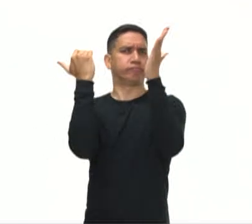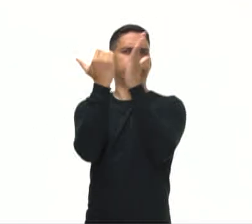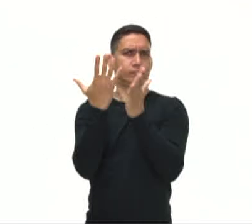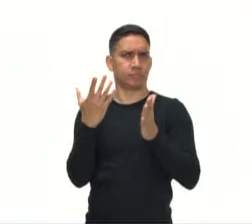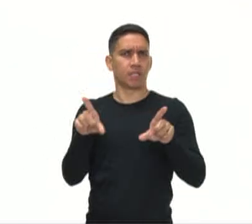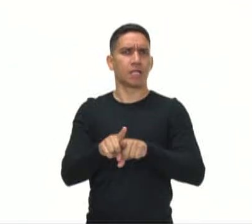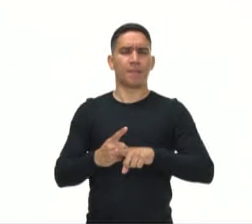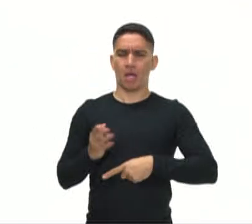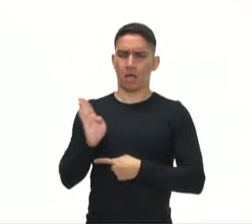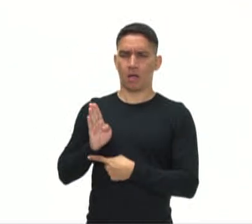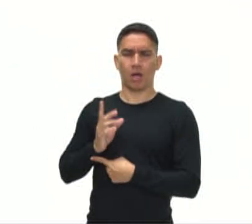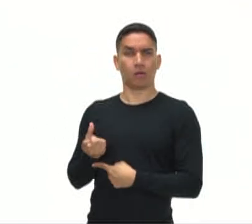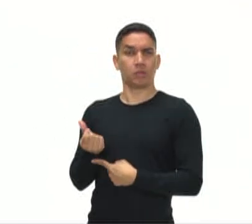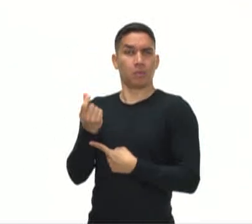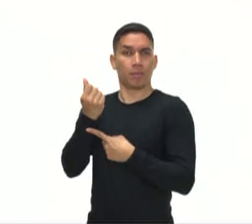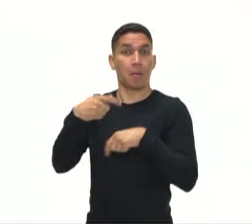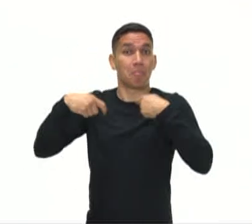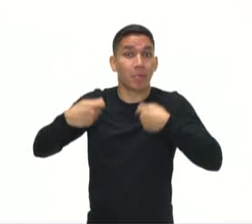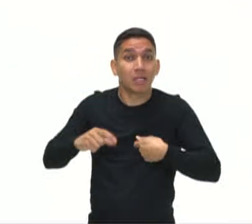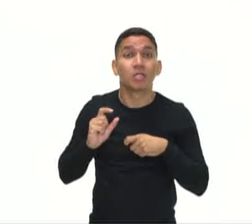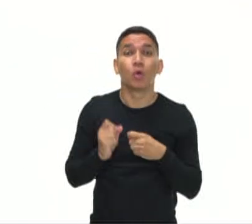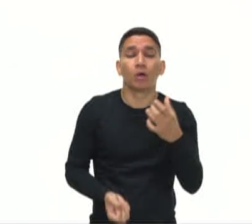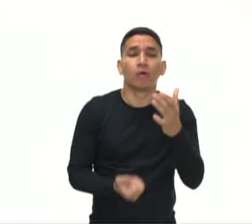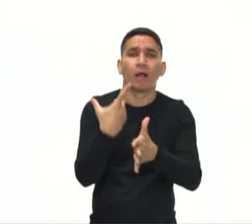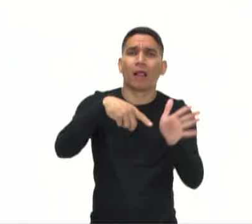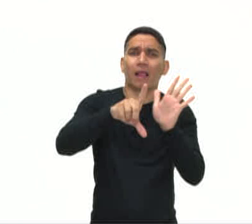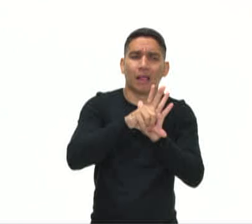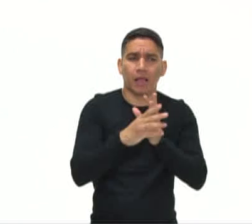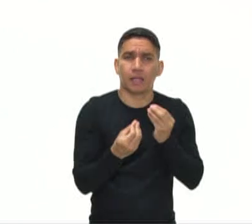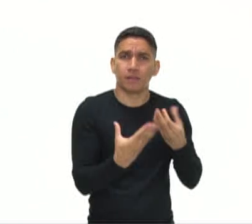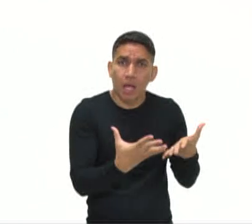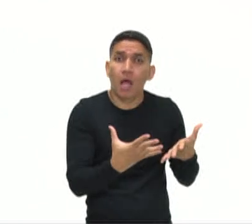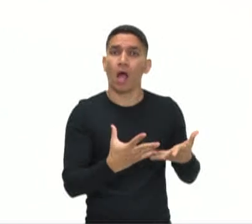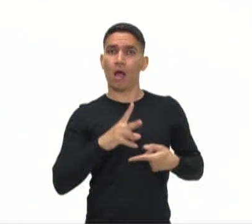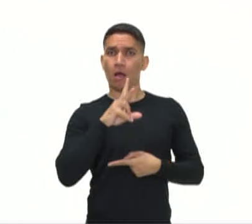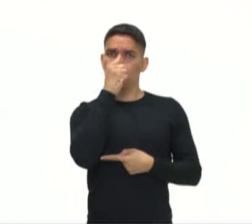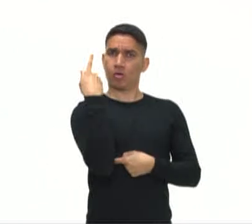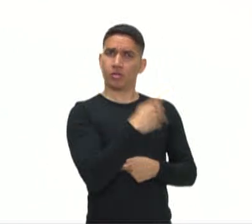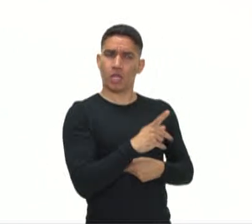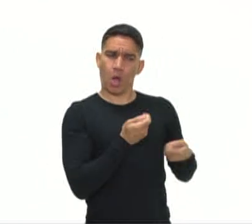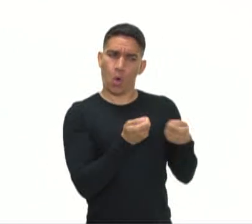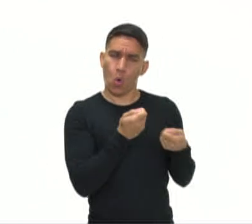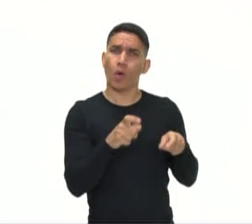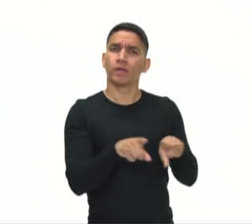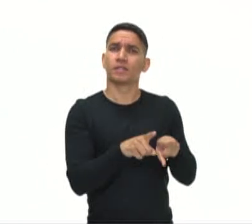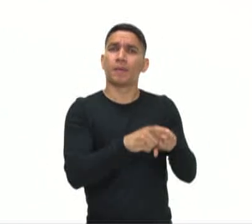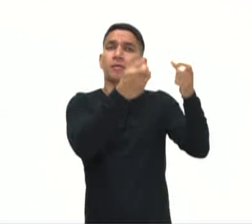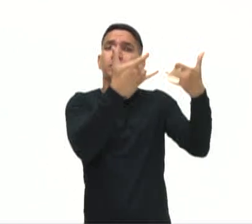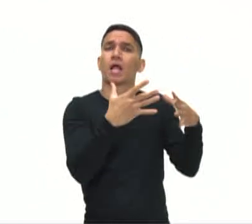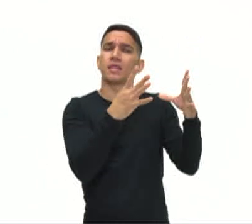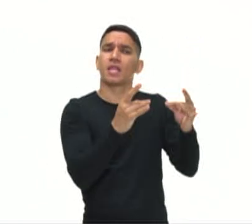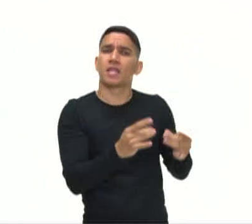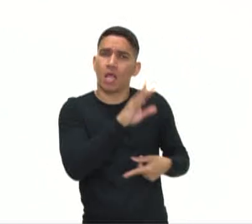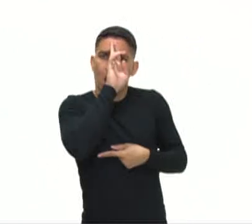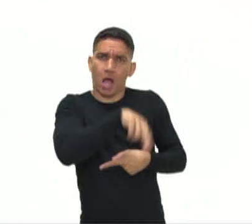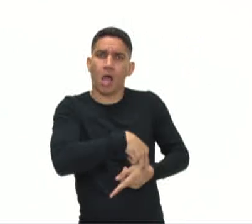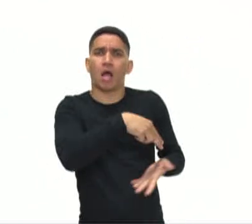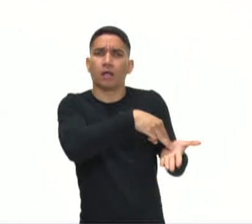burguesia, era preciso legitimar esse poder e justificá-lo pela razão e pela